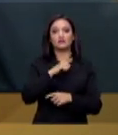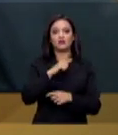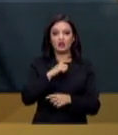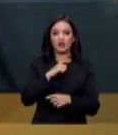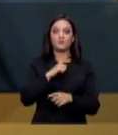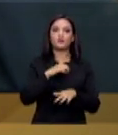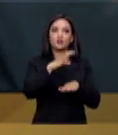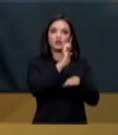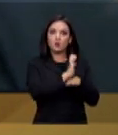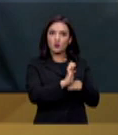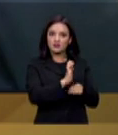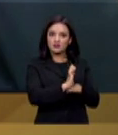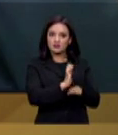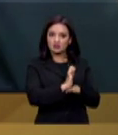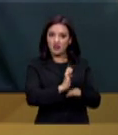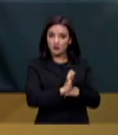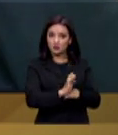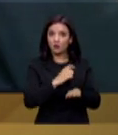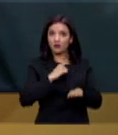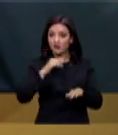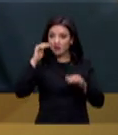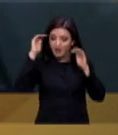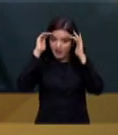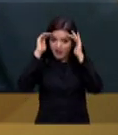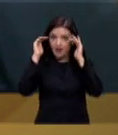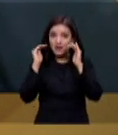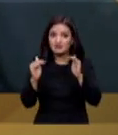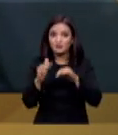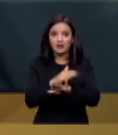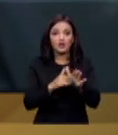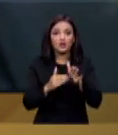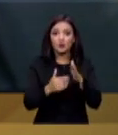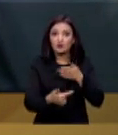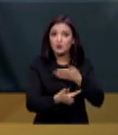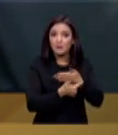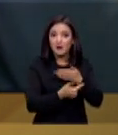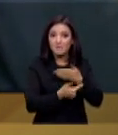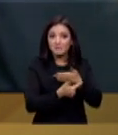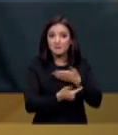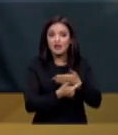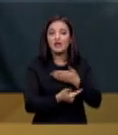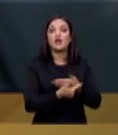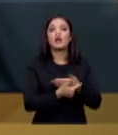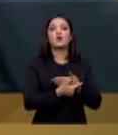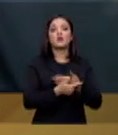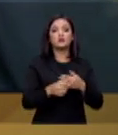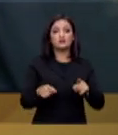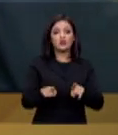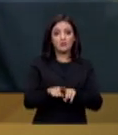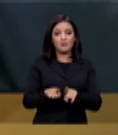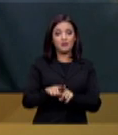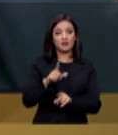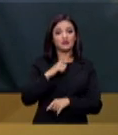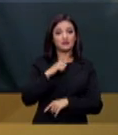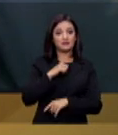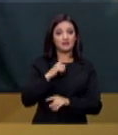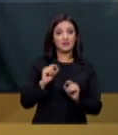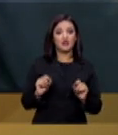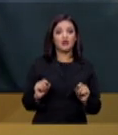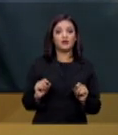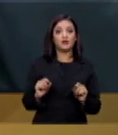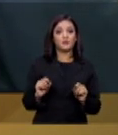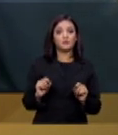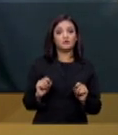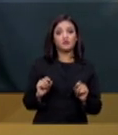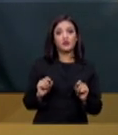federação cumprir todas as suas tarefas constitucionais dentro dos permissivos orçamentários